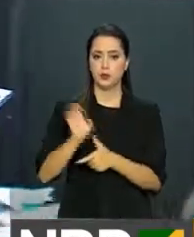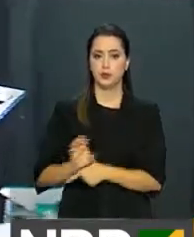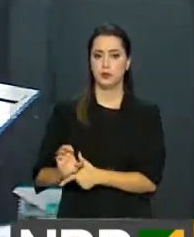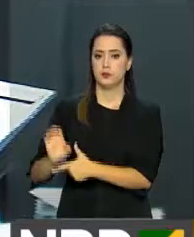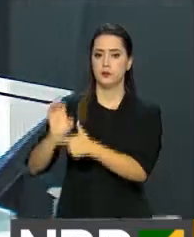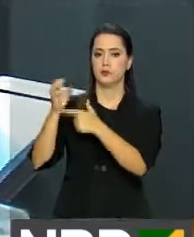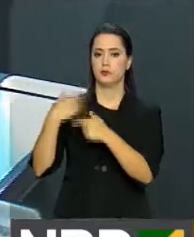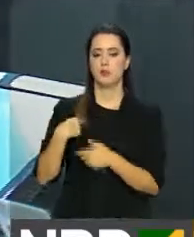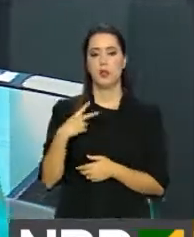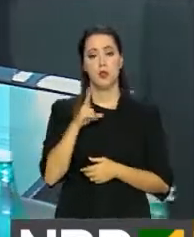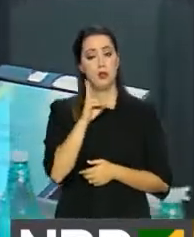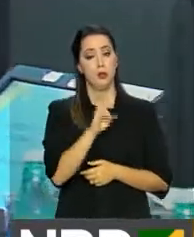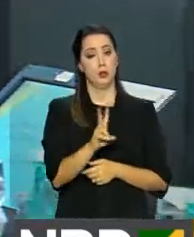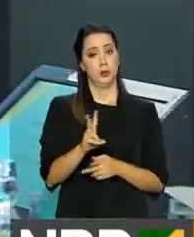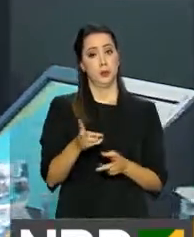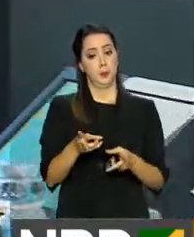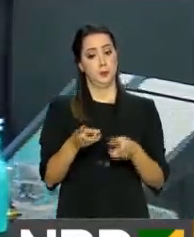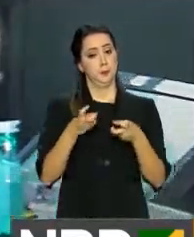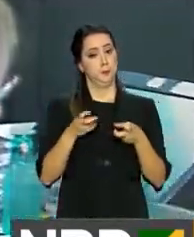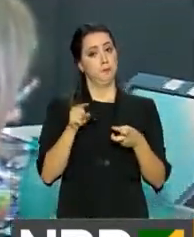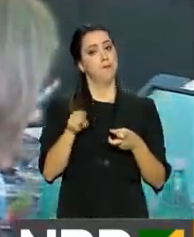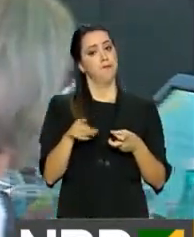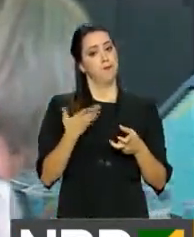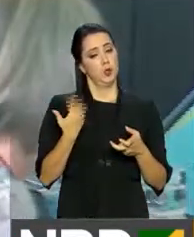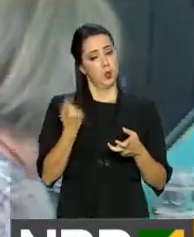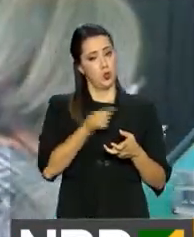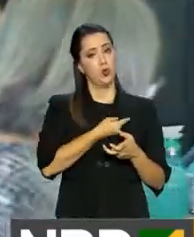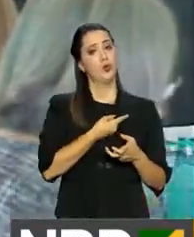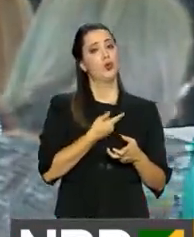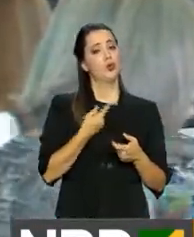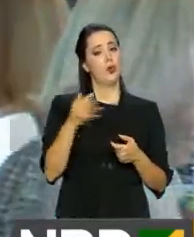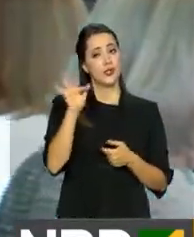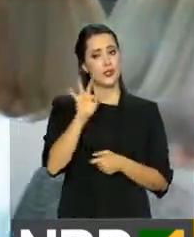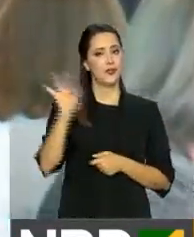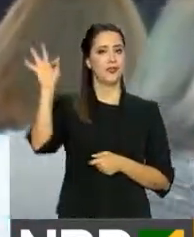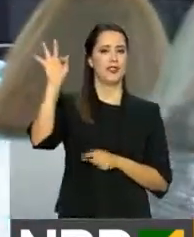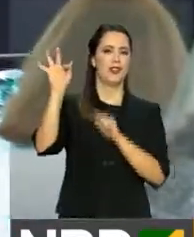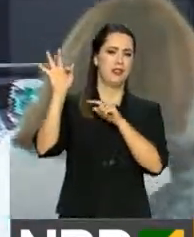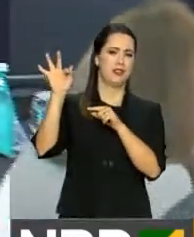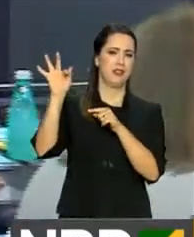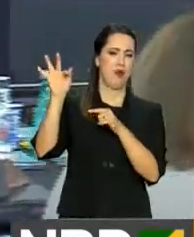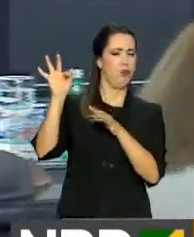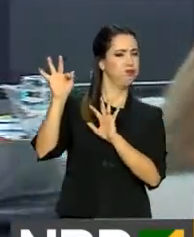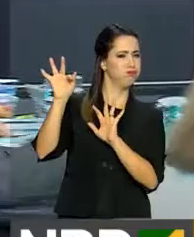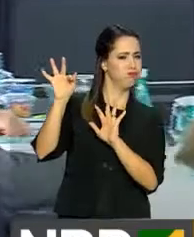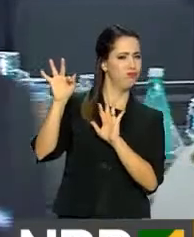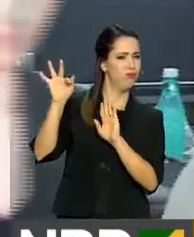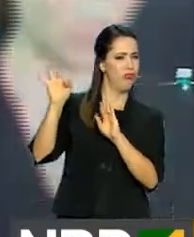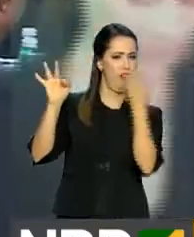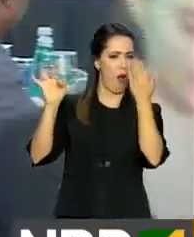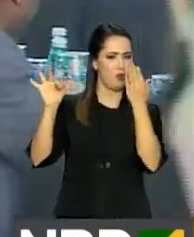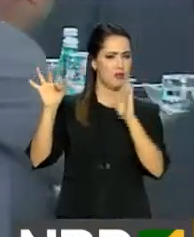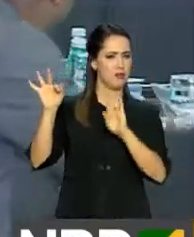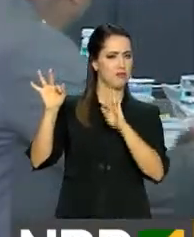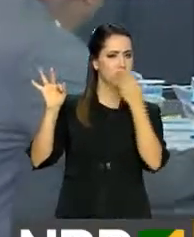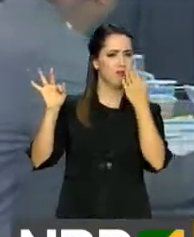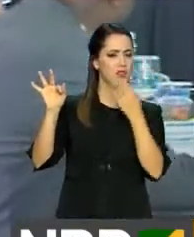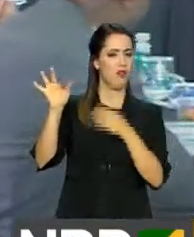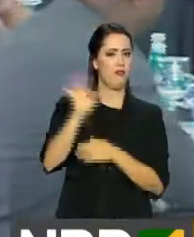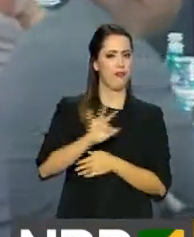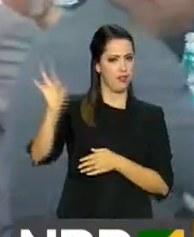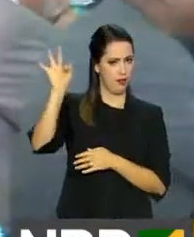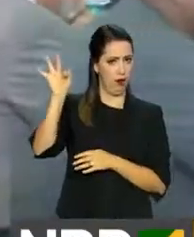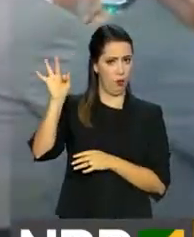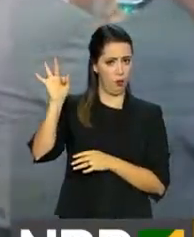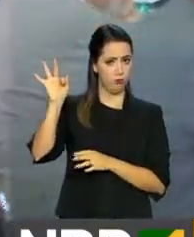acentuada de que nós vivemos numa federação de pé quebrado ou seja há uma concentração muito